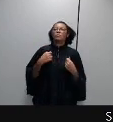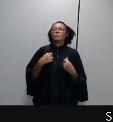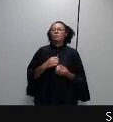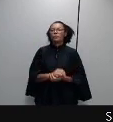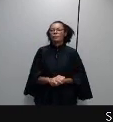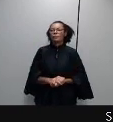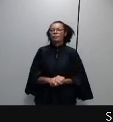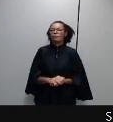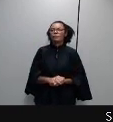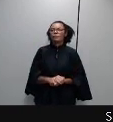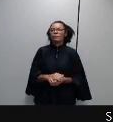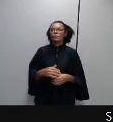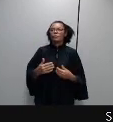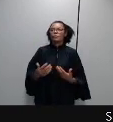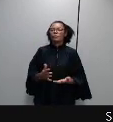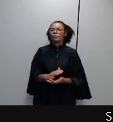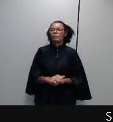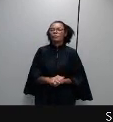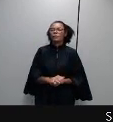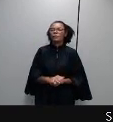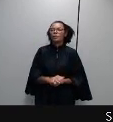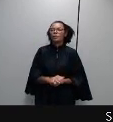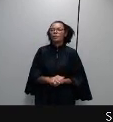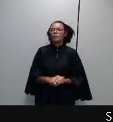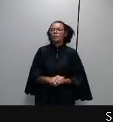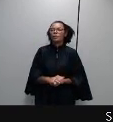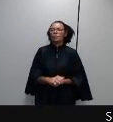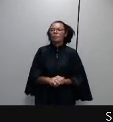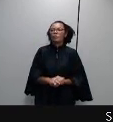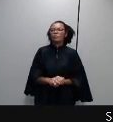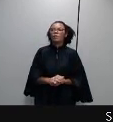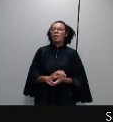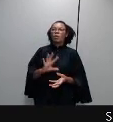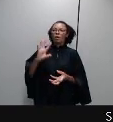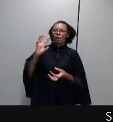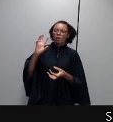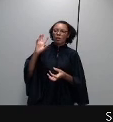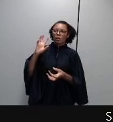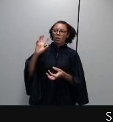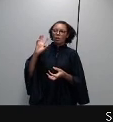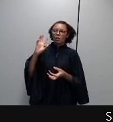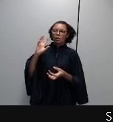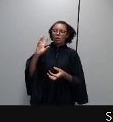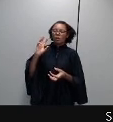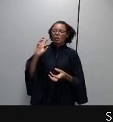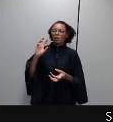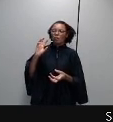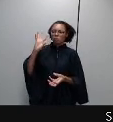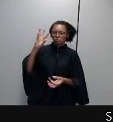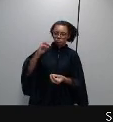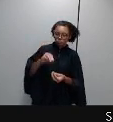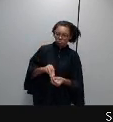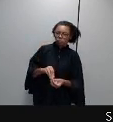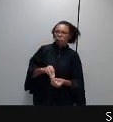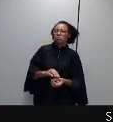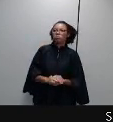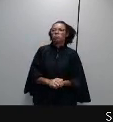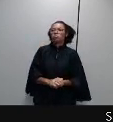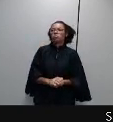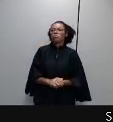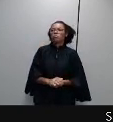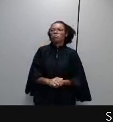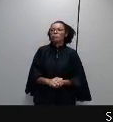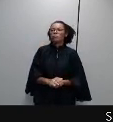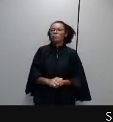disse há pouco é uma uma uma conclusão é um caminho que concilia que assegura